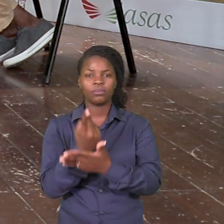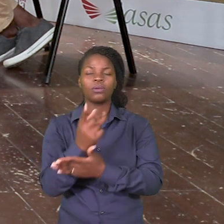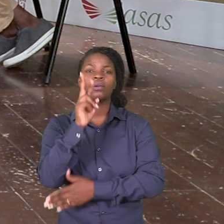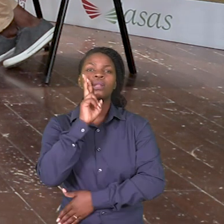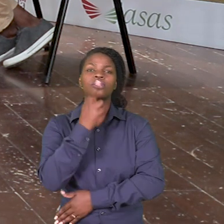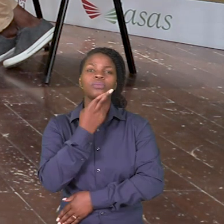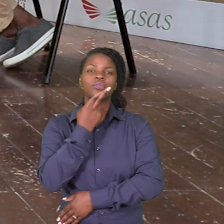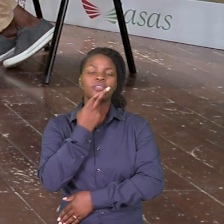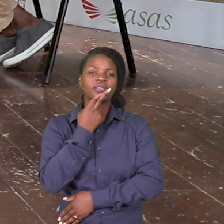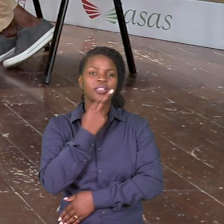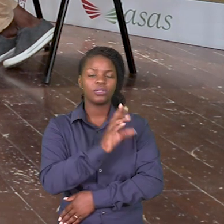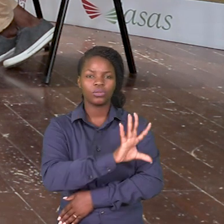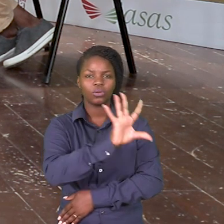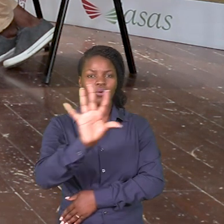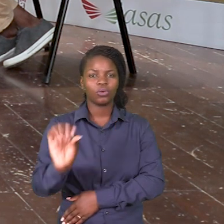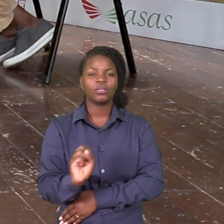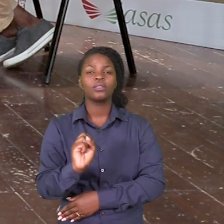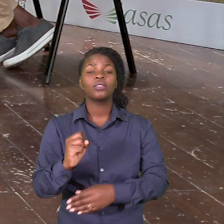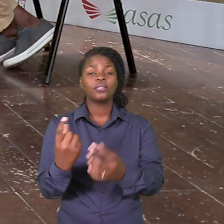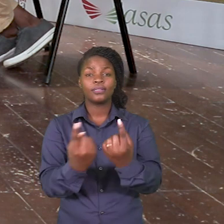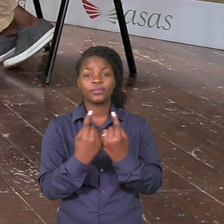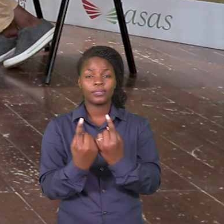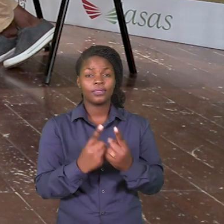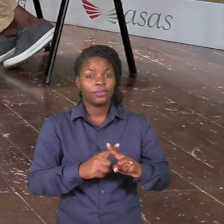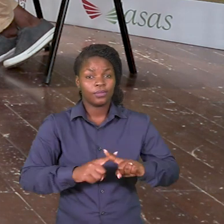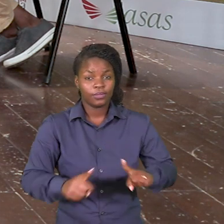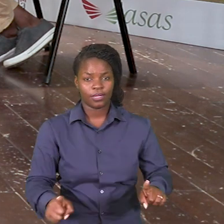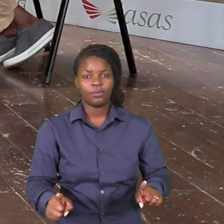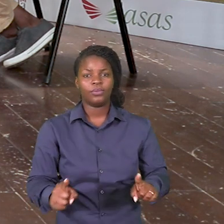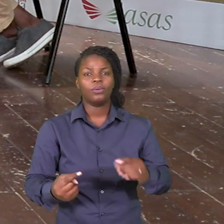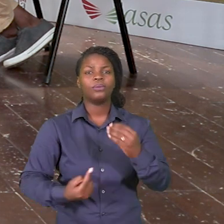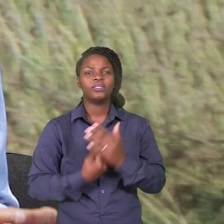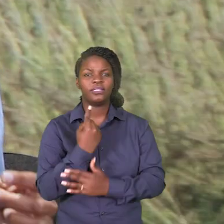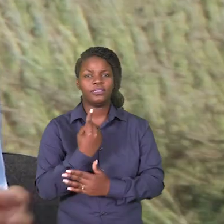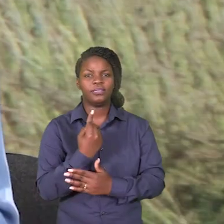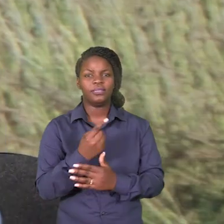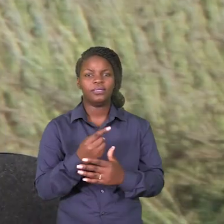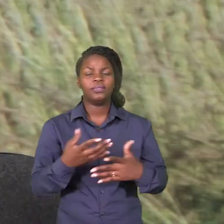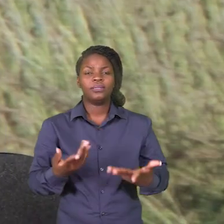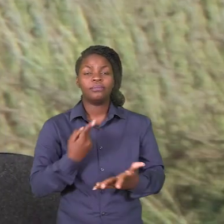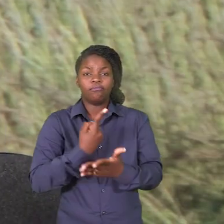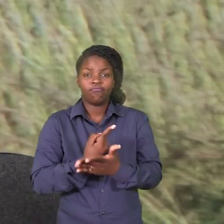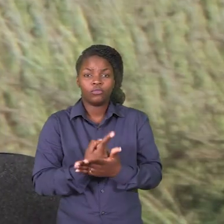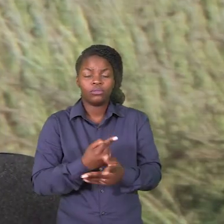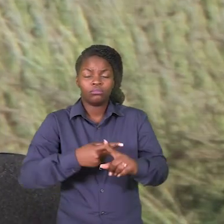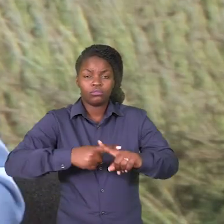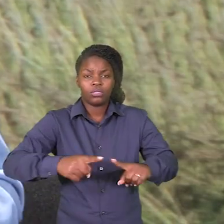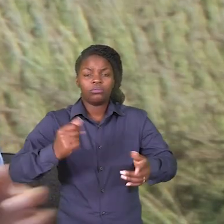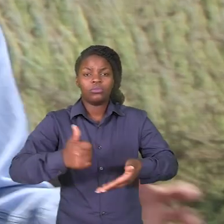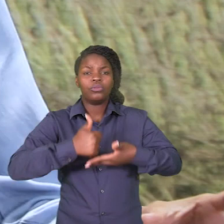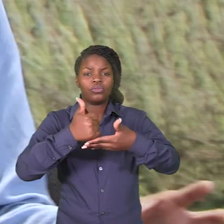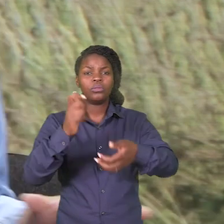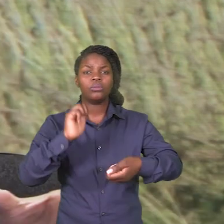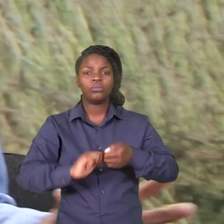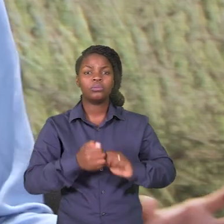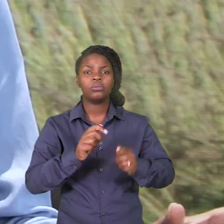que deve responder a uma situação específica de forma célere não é no caso de uma violência sexual